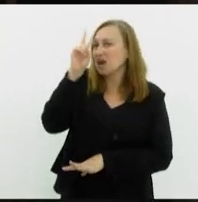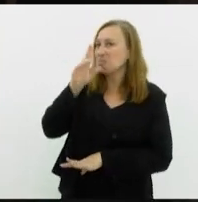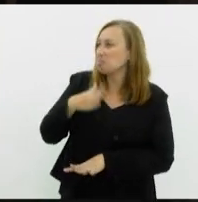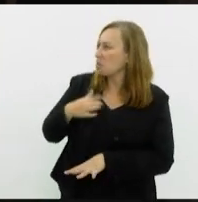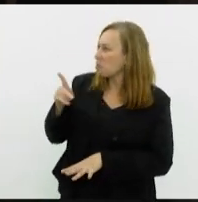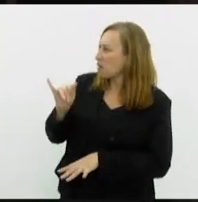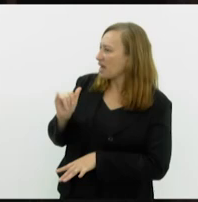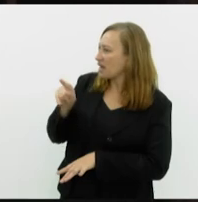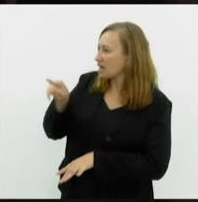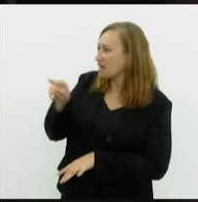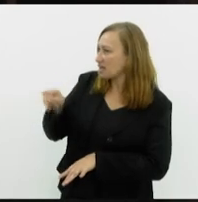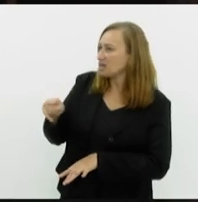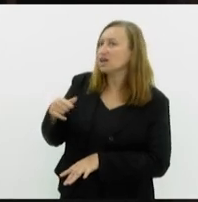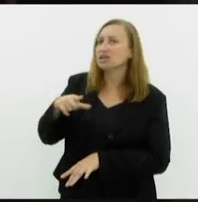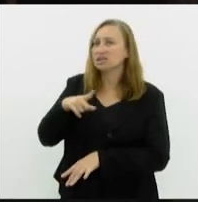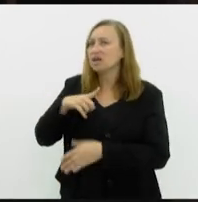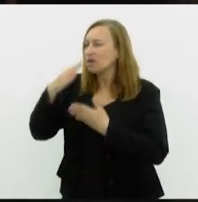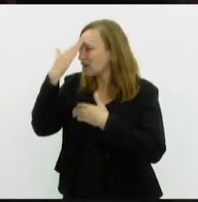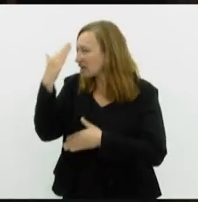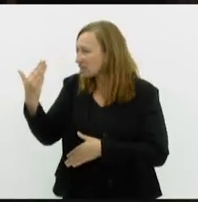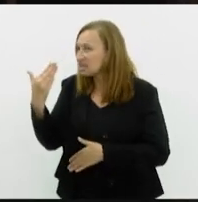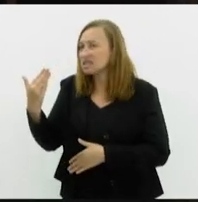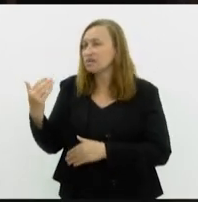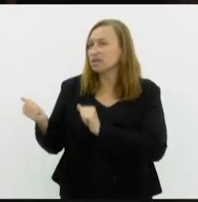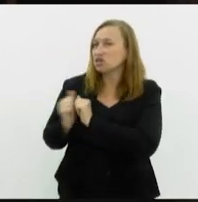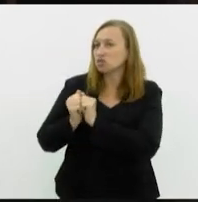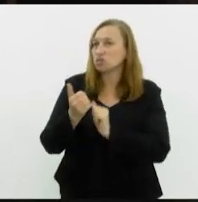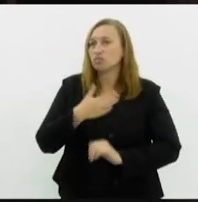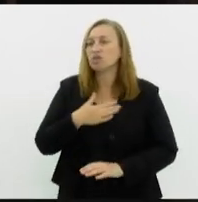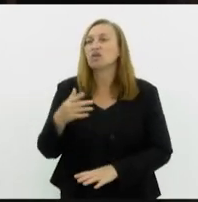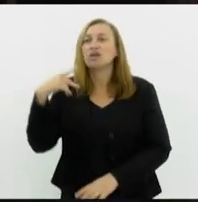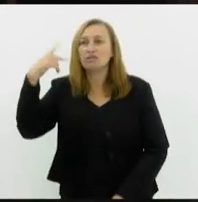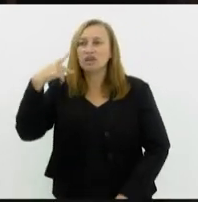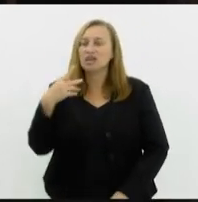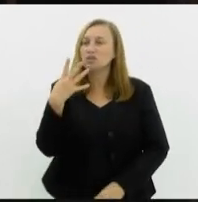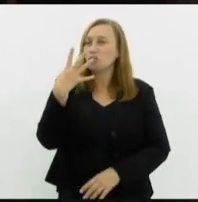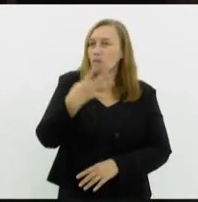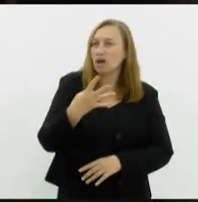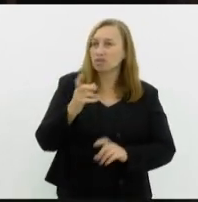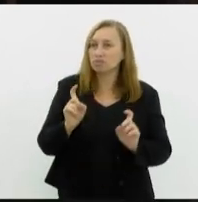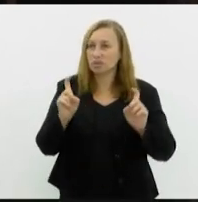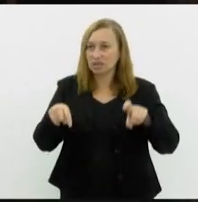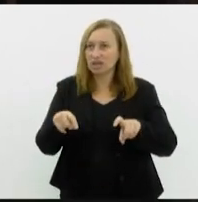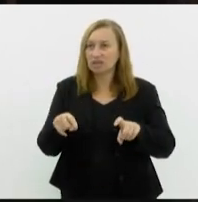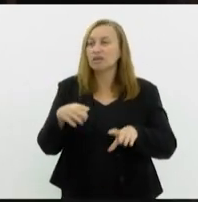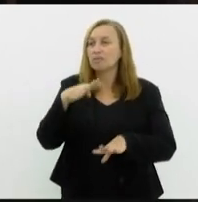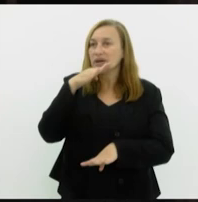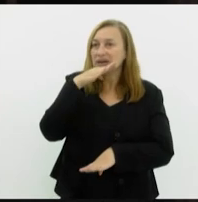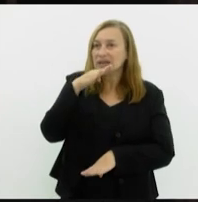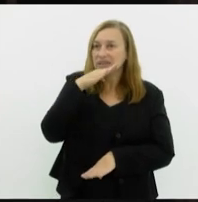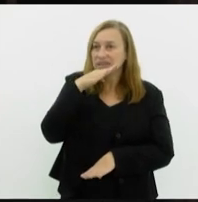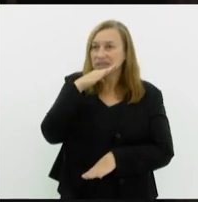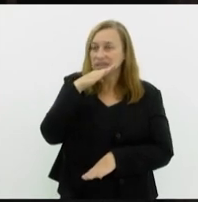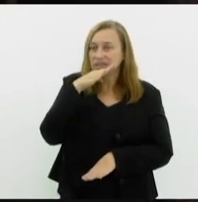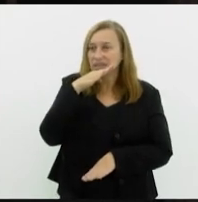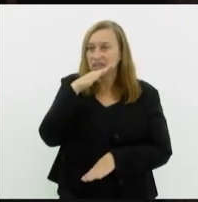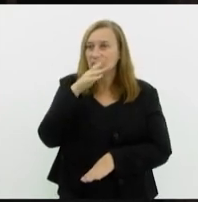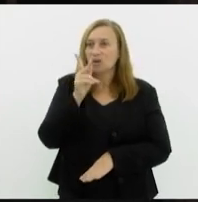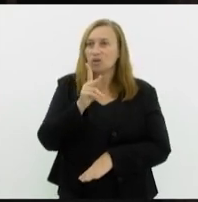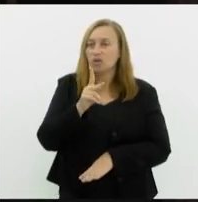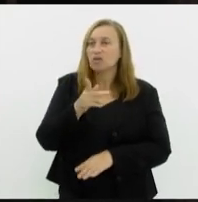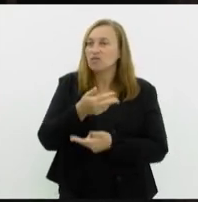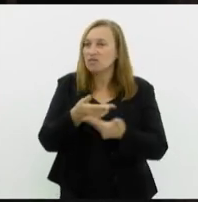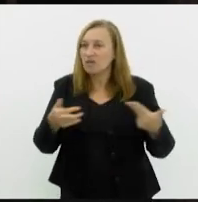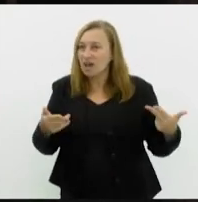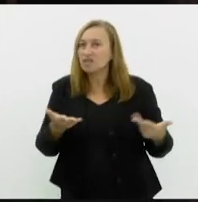ali, tenho gratidão por estar caminhando comigo, foi vereador aqui por 4 mandatos, lá em Mangaratiba, acho que professor da grande maioria